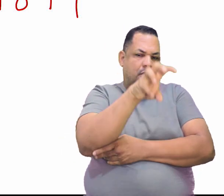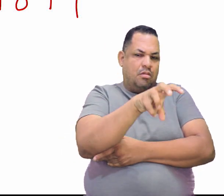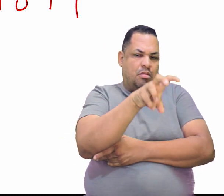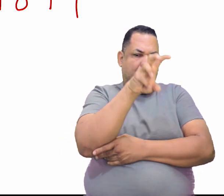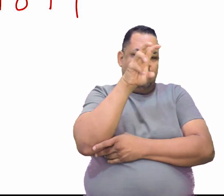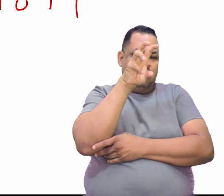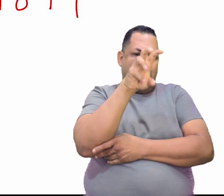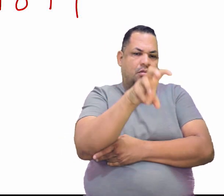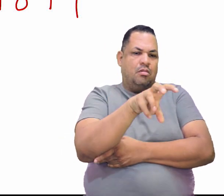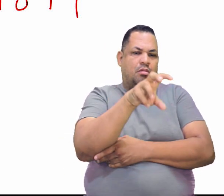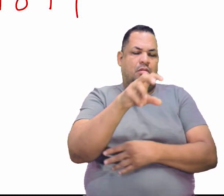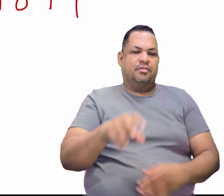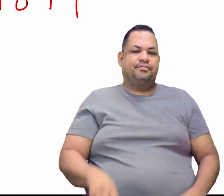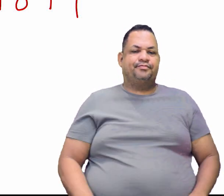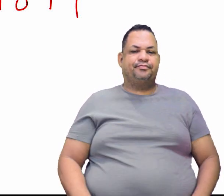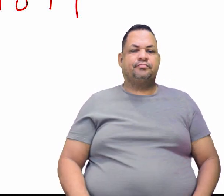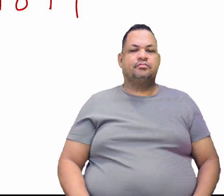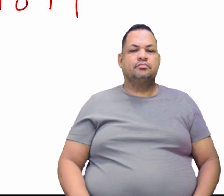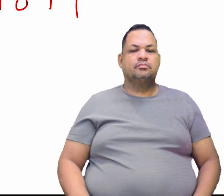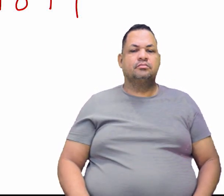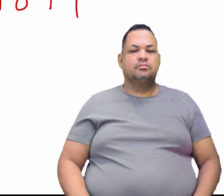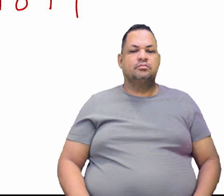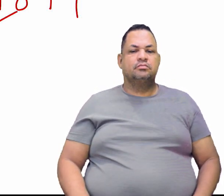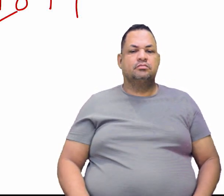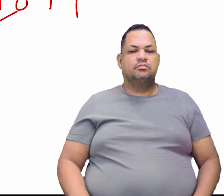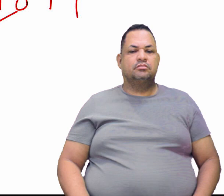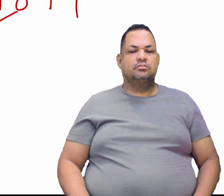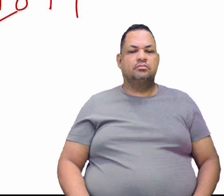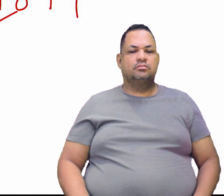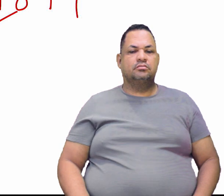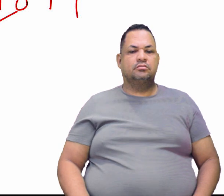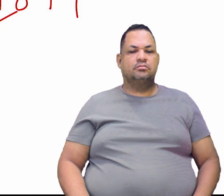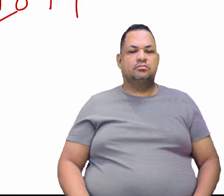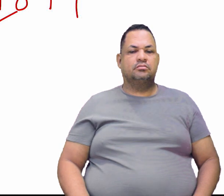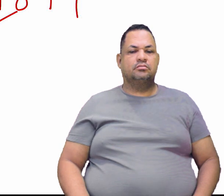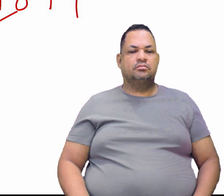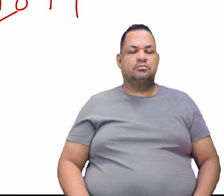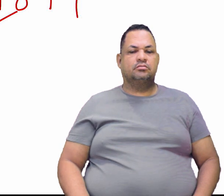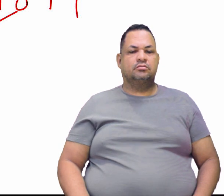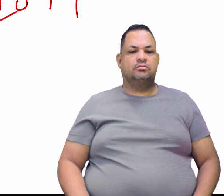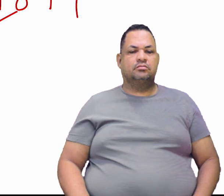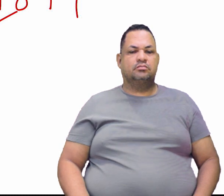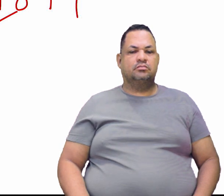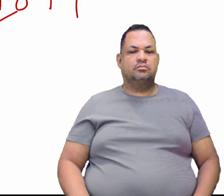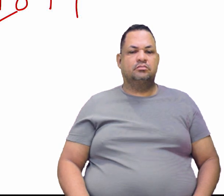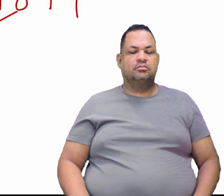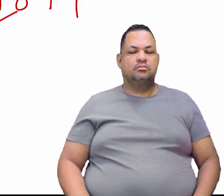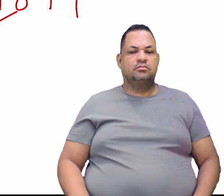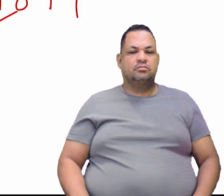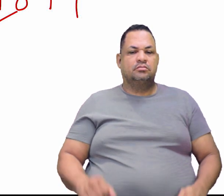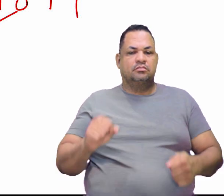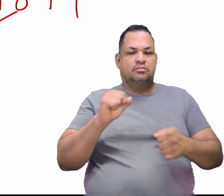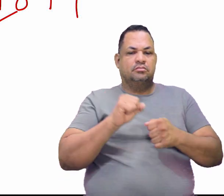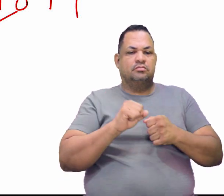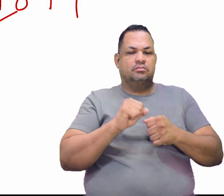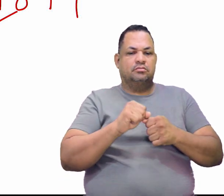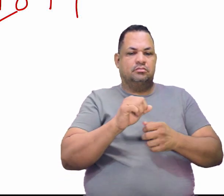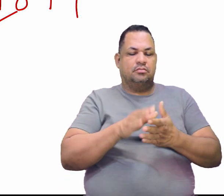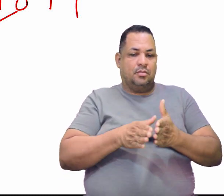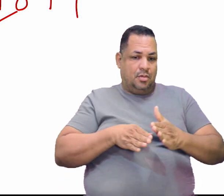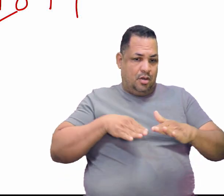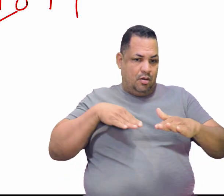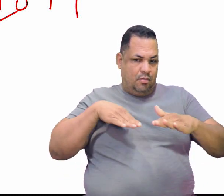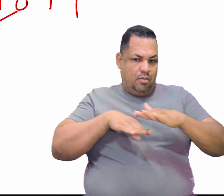né? Pedaços. Aqui uma outra britadeira e os trabalhadores. Eles estão fazendo aqui uma